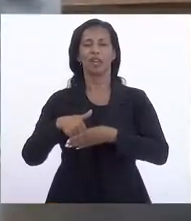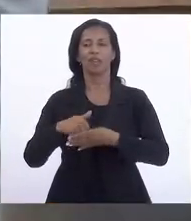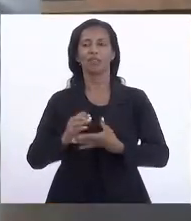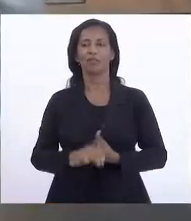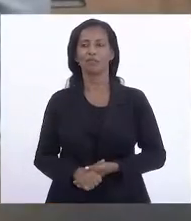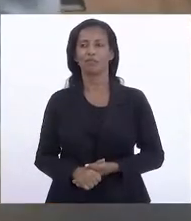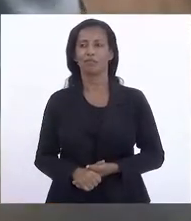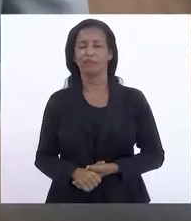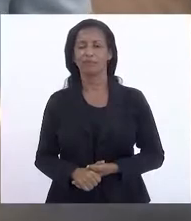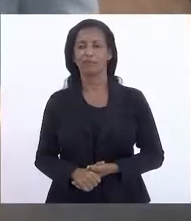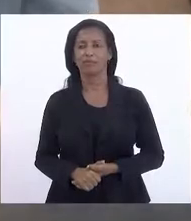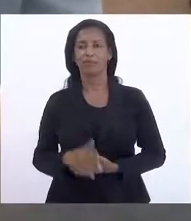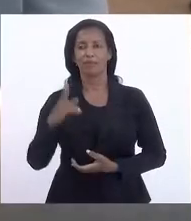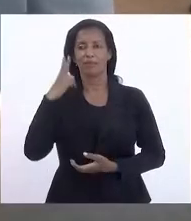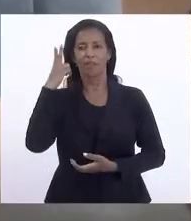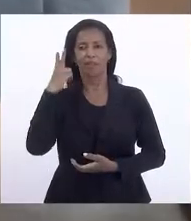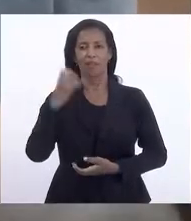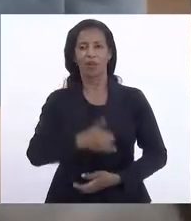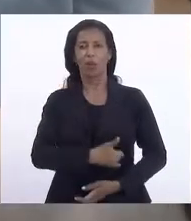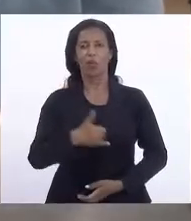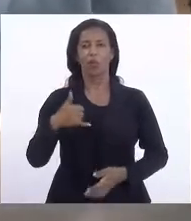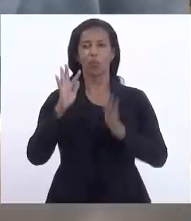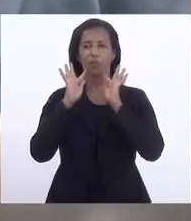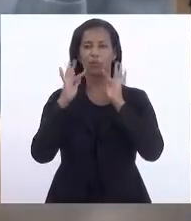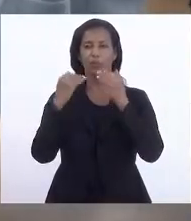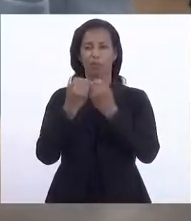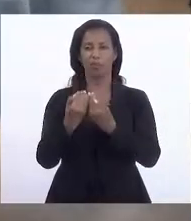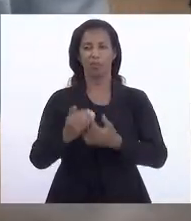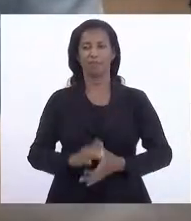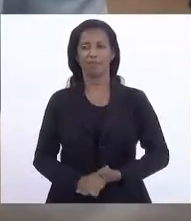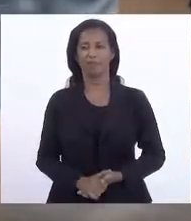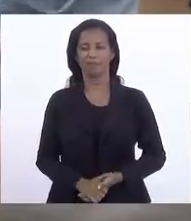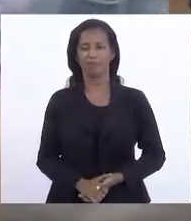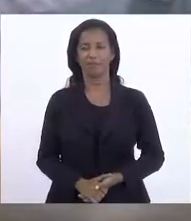função lá com maestria. Grande orgulho da família. Obrigado, presidente.